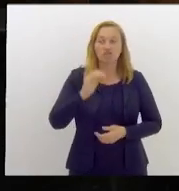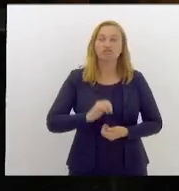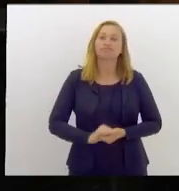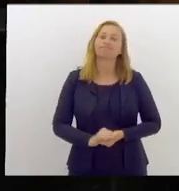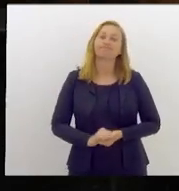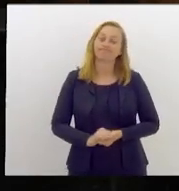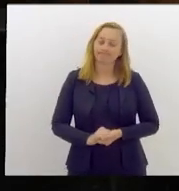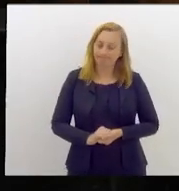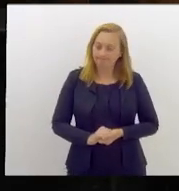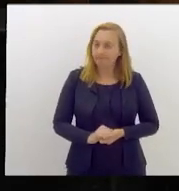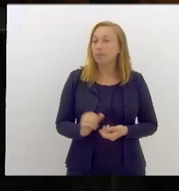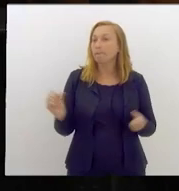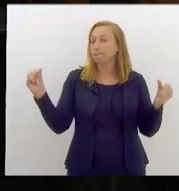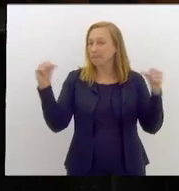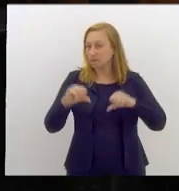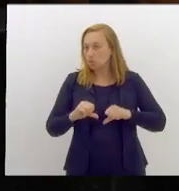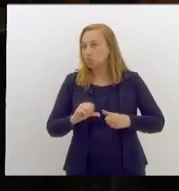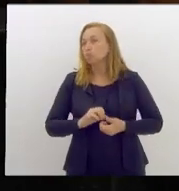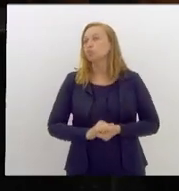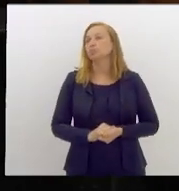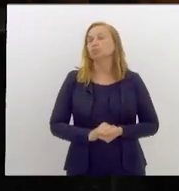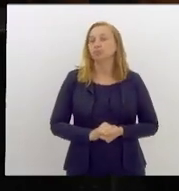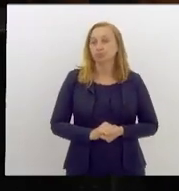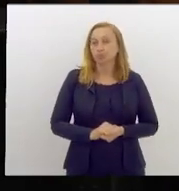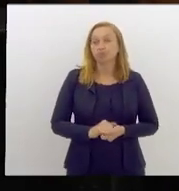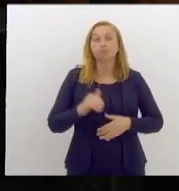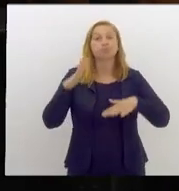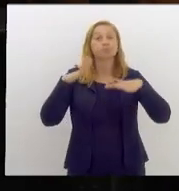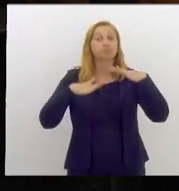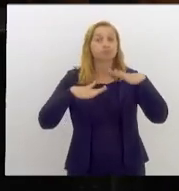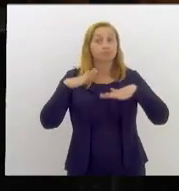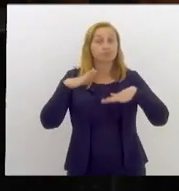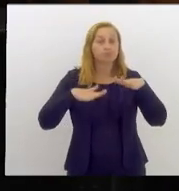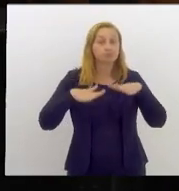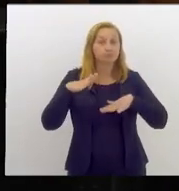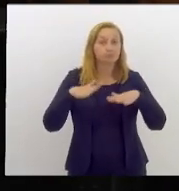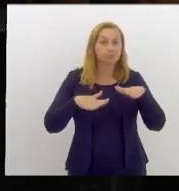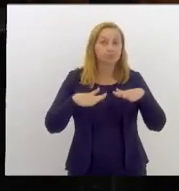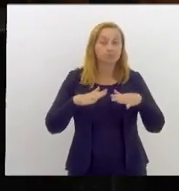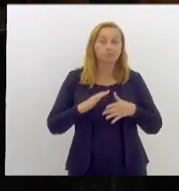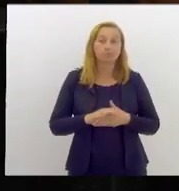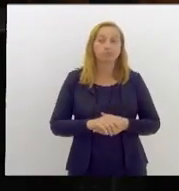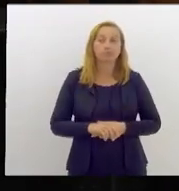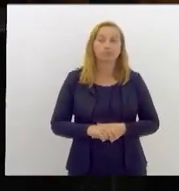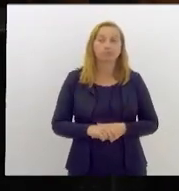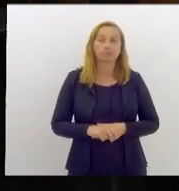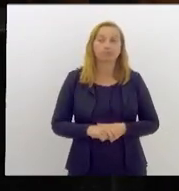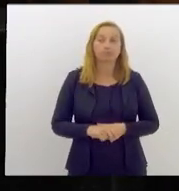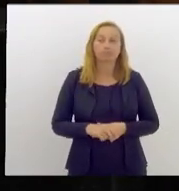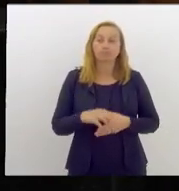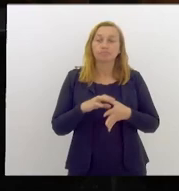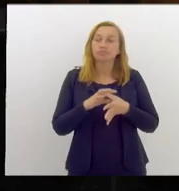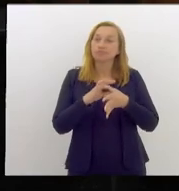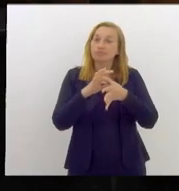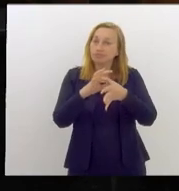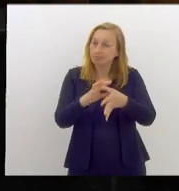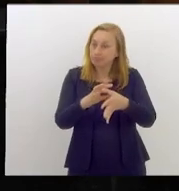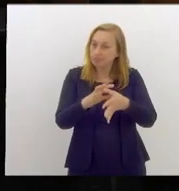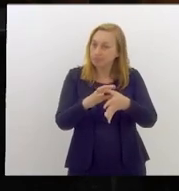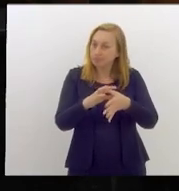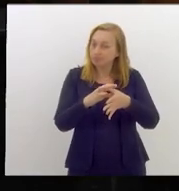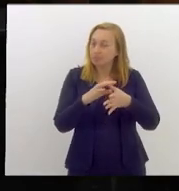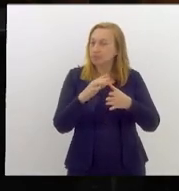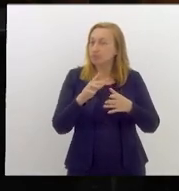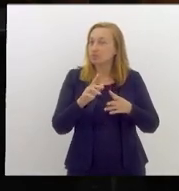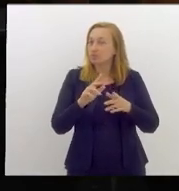muito pior vai depender se as lideranças estou falando